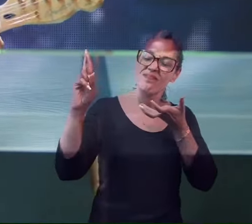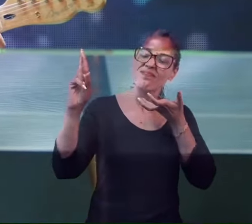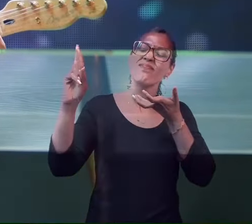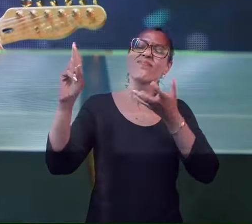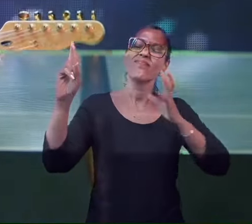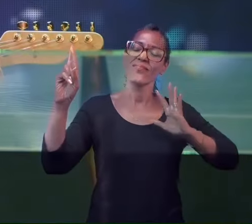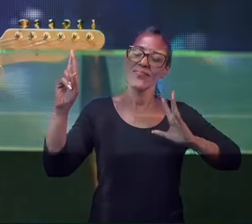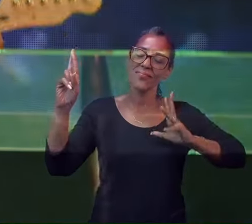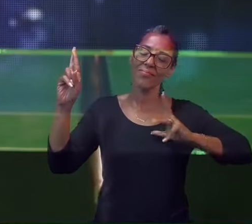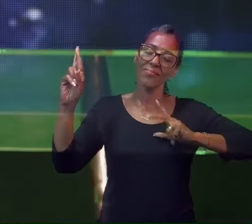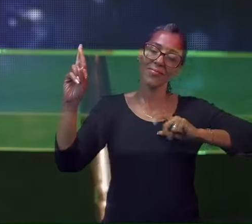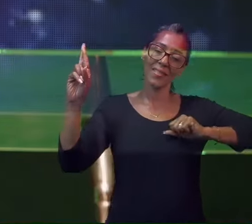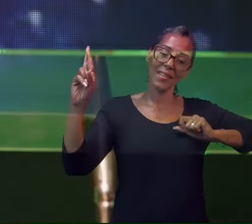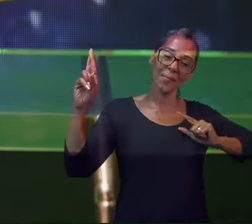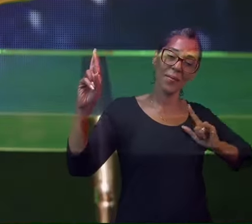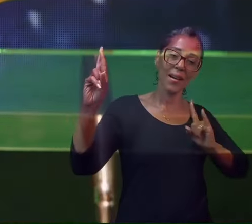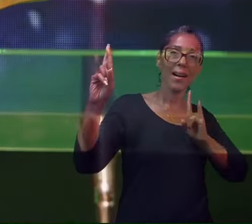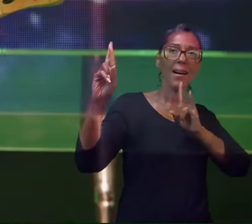Senhor